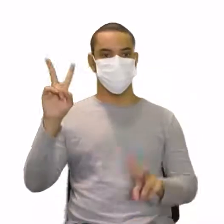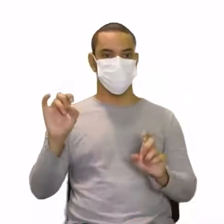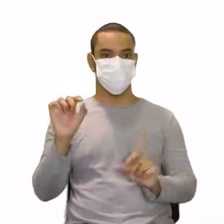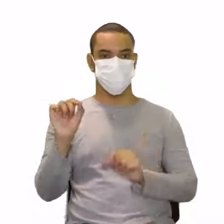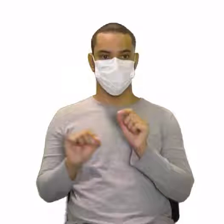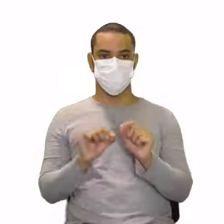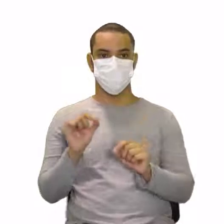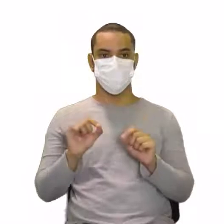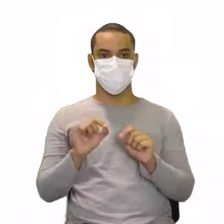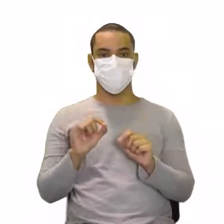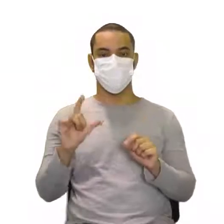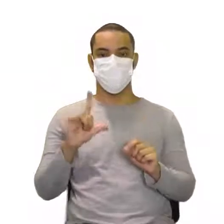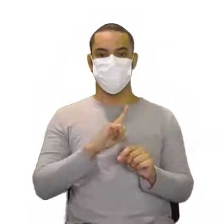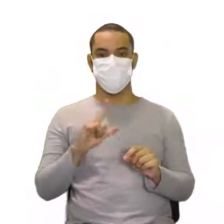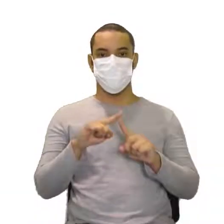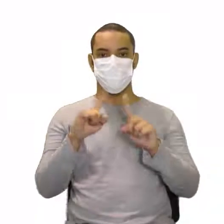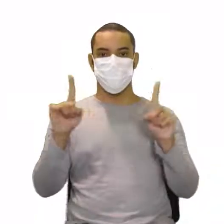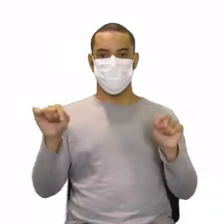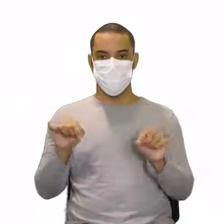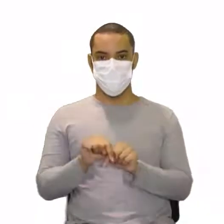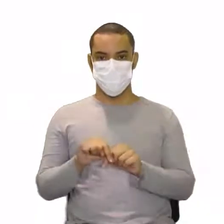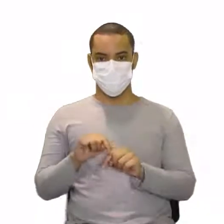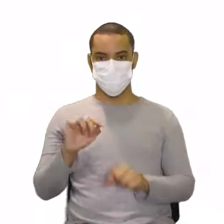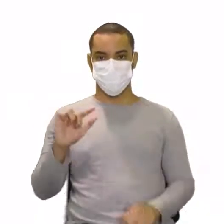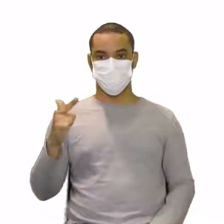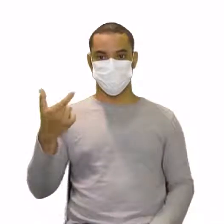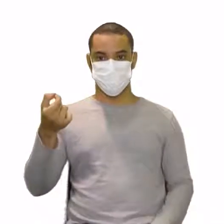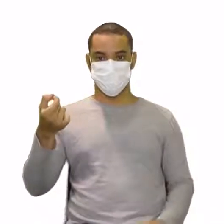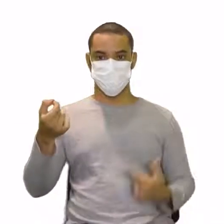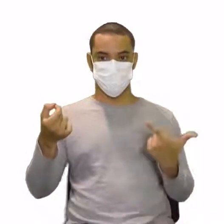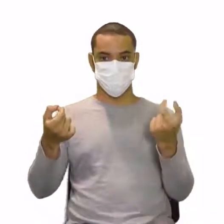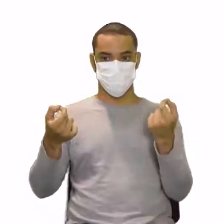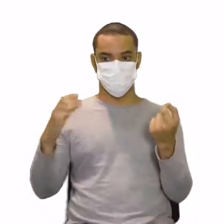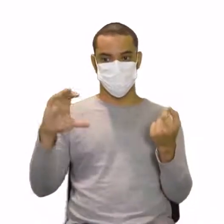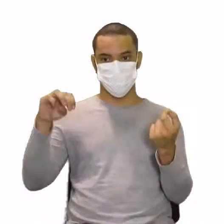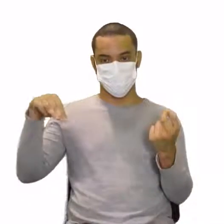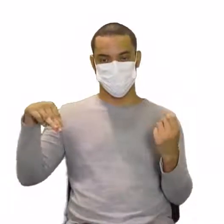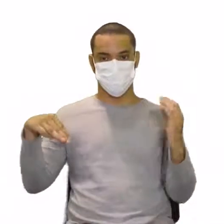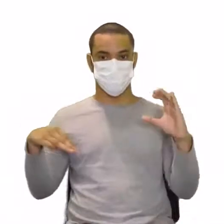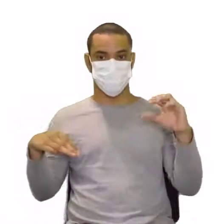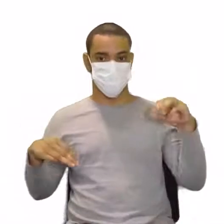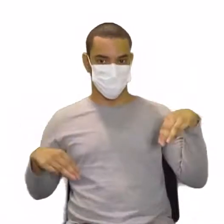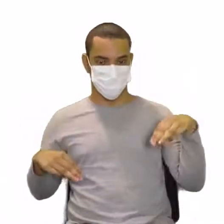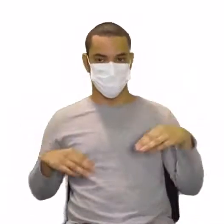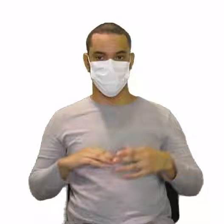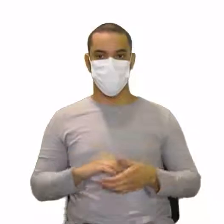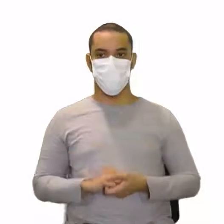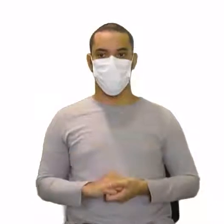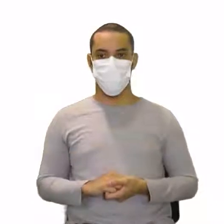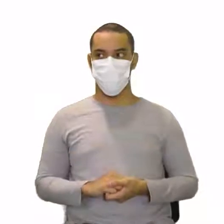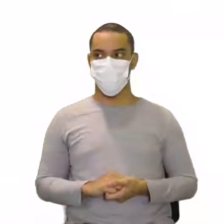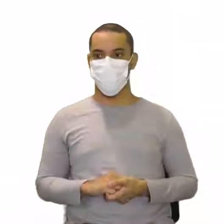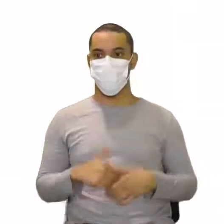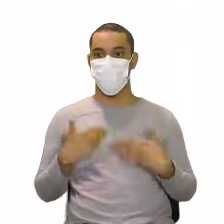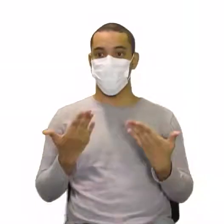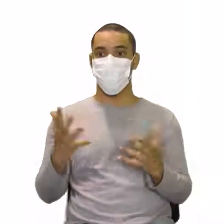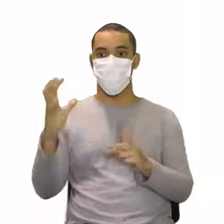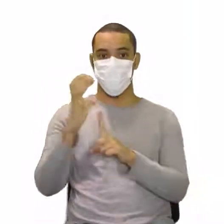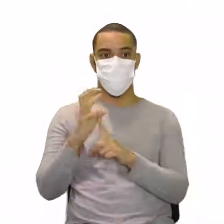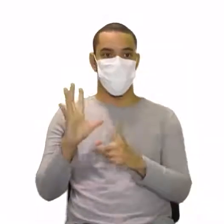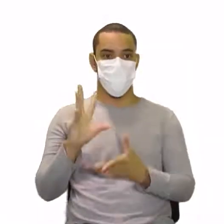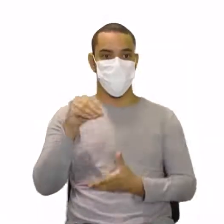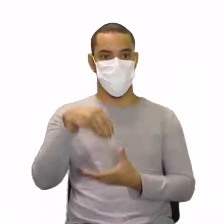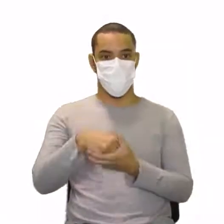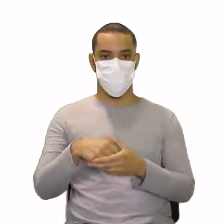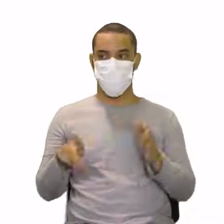uma espira quadrada com lado 20 centímetros. Olha aqui, ó, centímetros, né? Sob influência de um